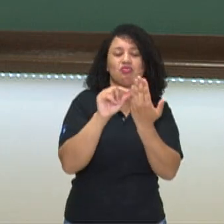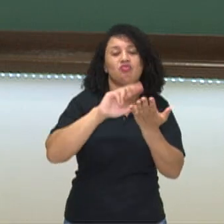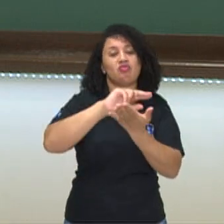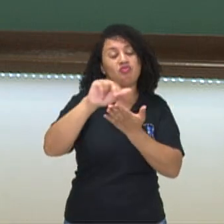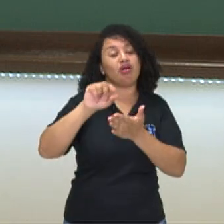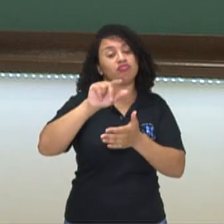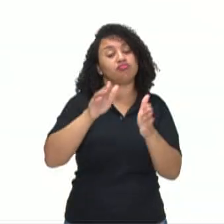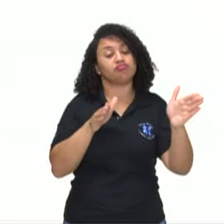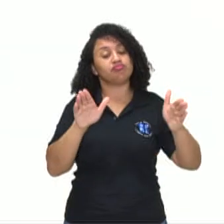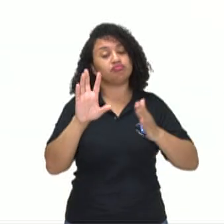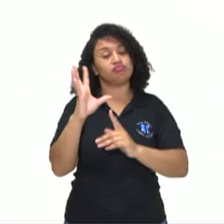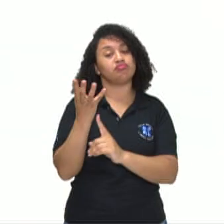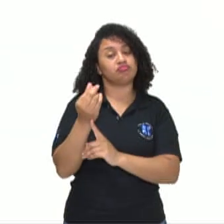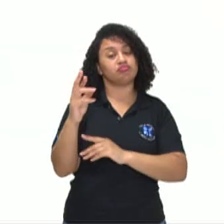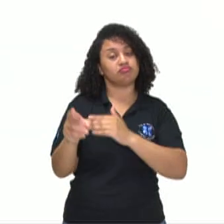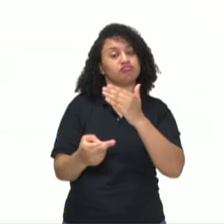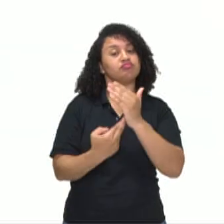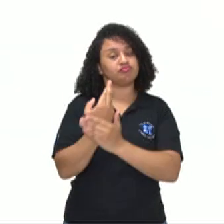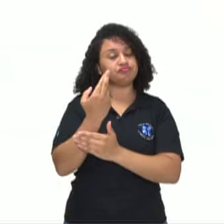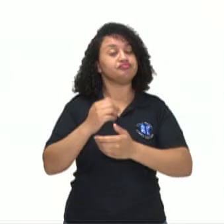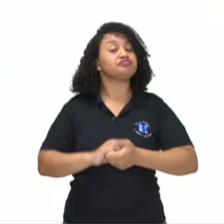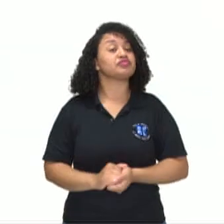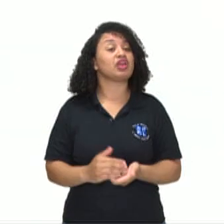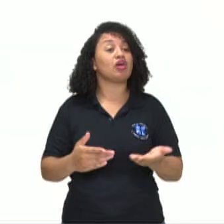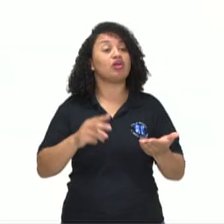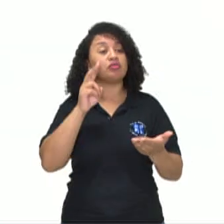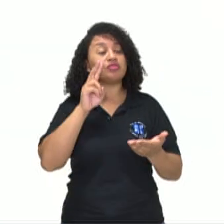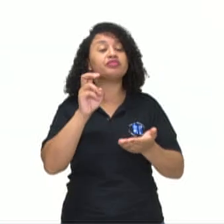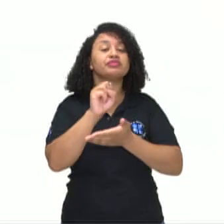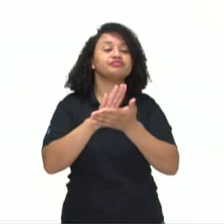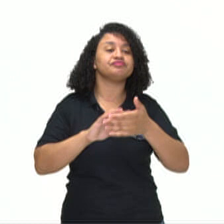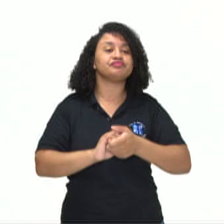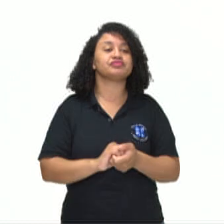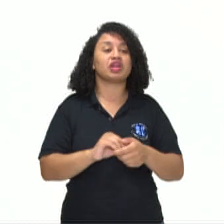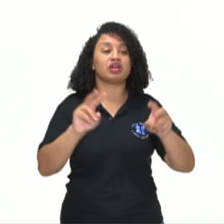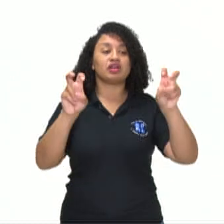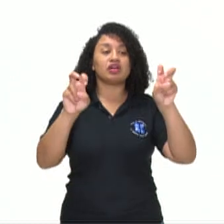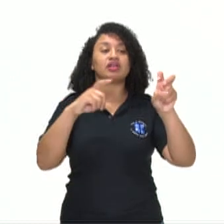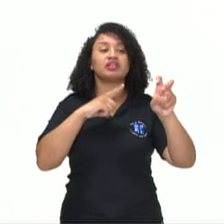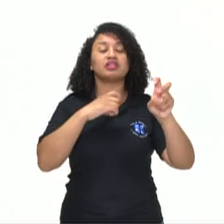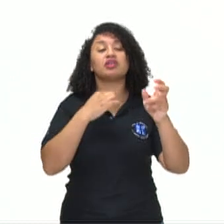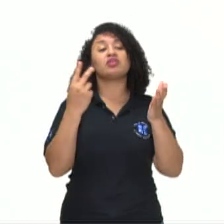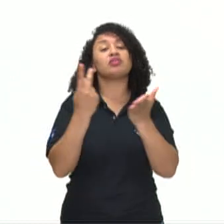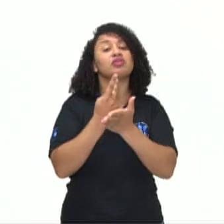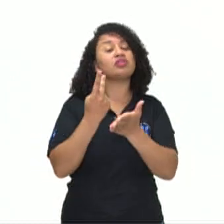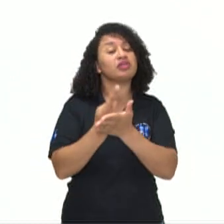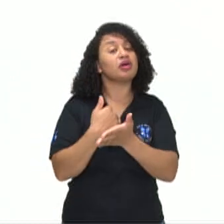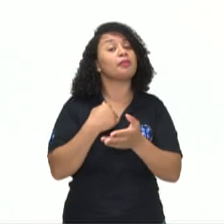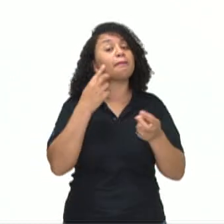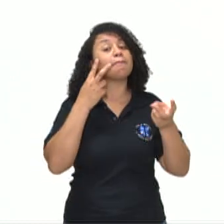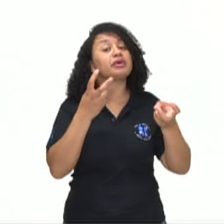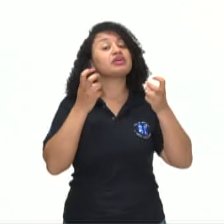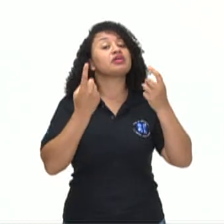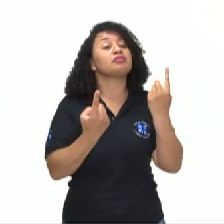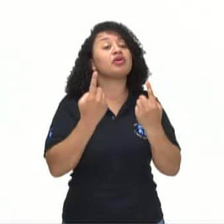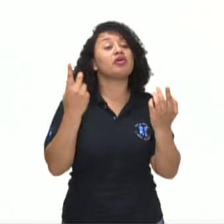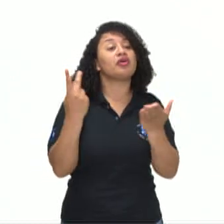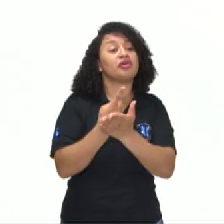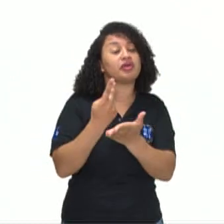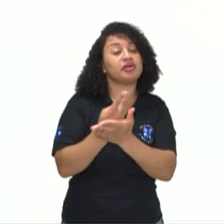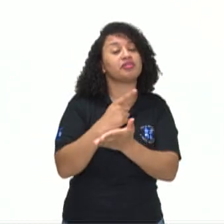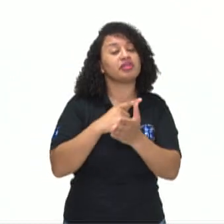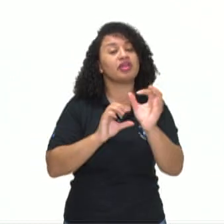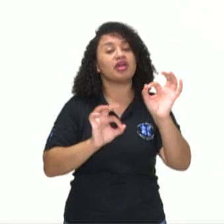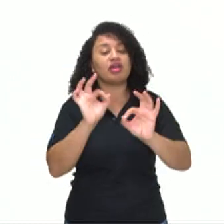artistas renascentistas. Olha aqui a nossa atividade, né? A frase a seguir contém erros. Identifique esses erros